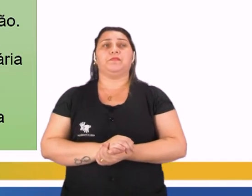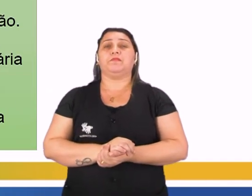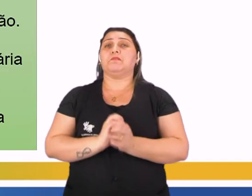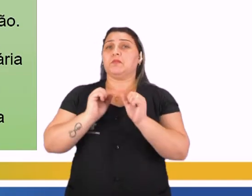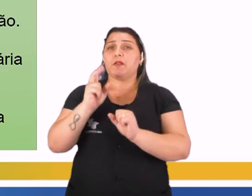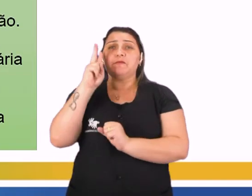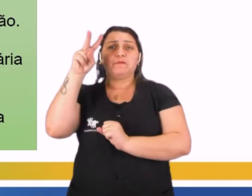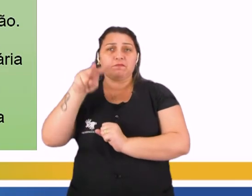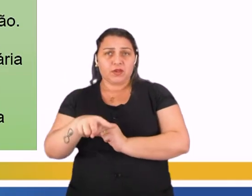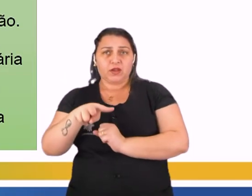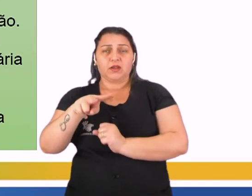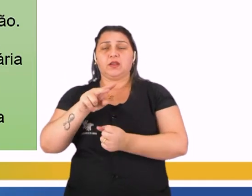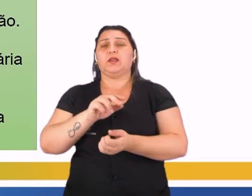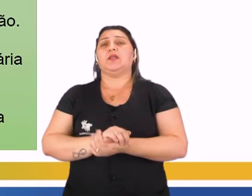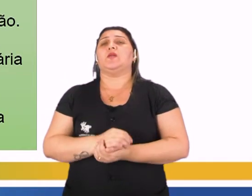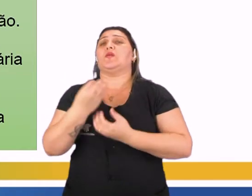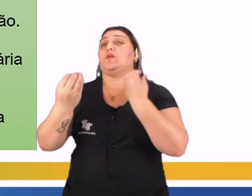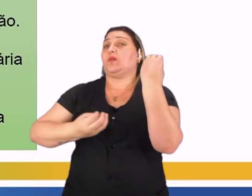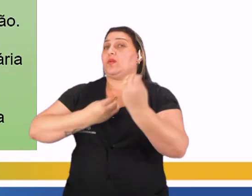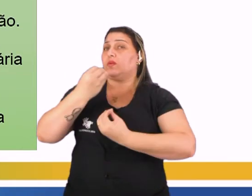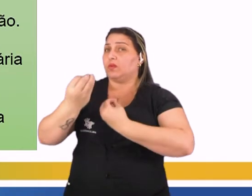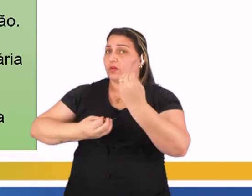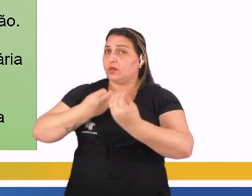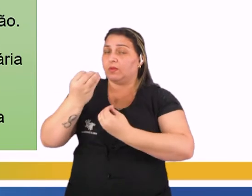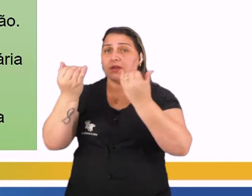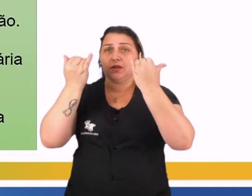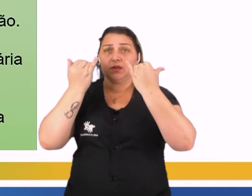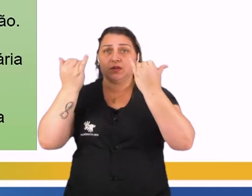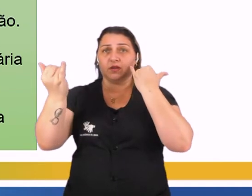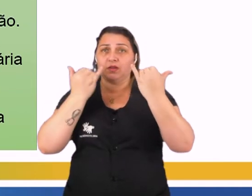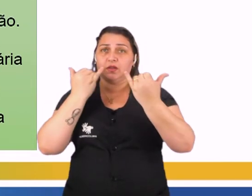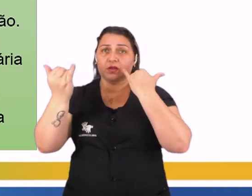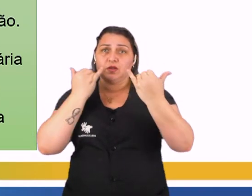quem, onde, o que, como, quando e por quê.